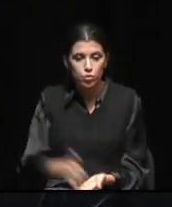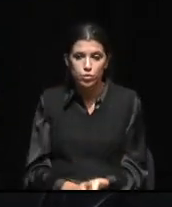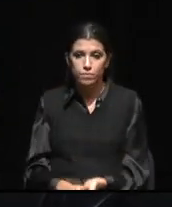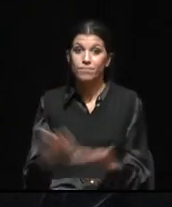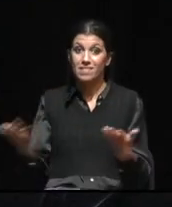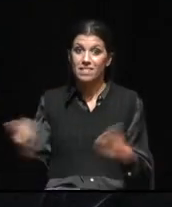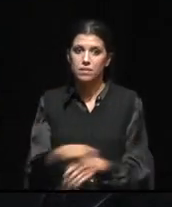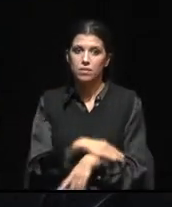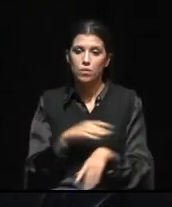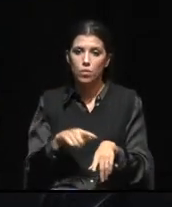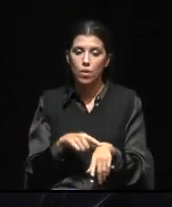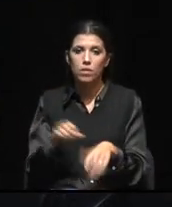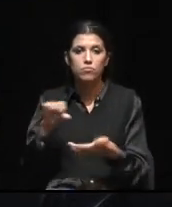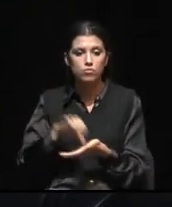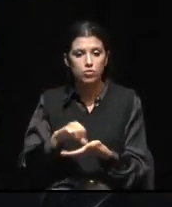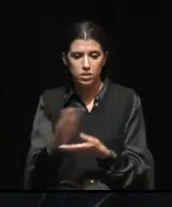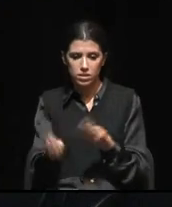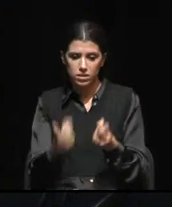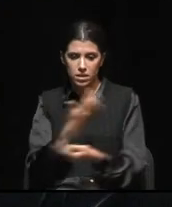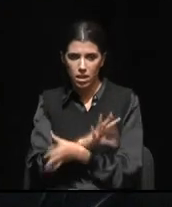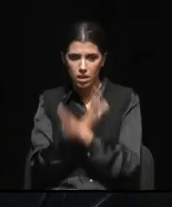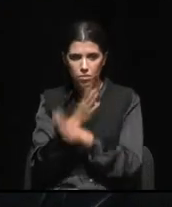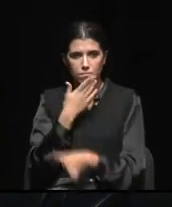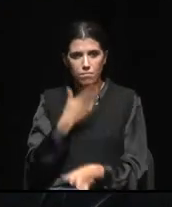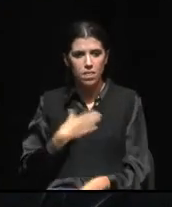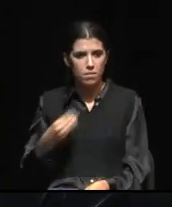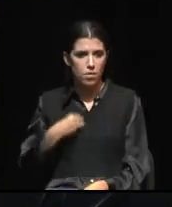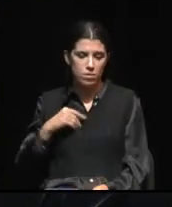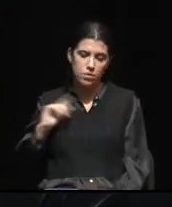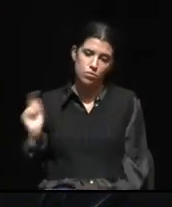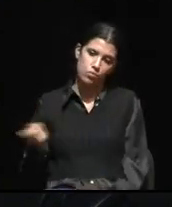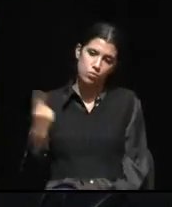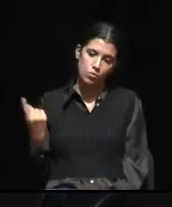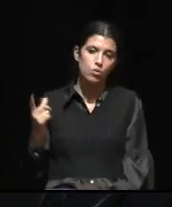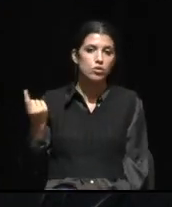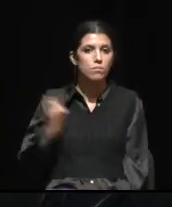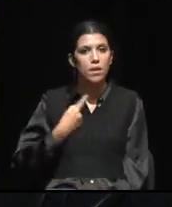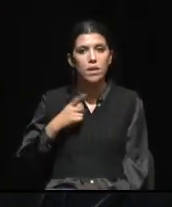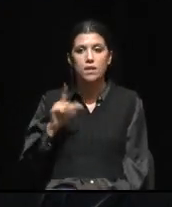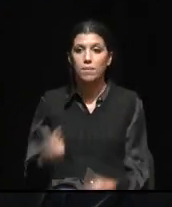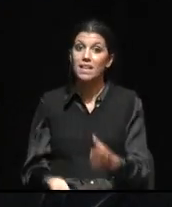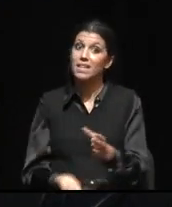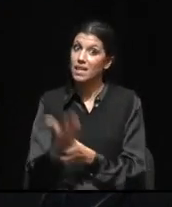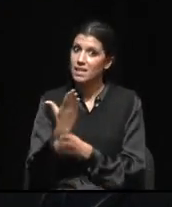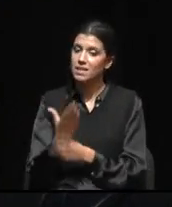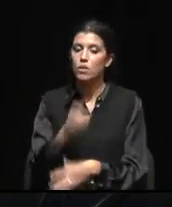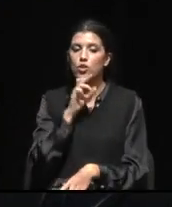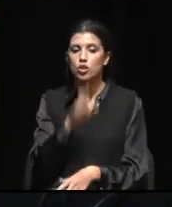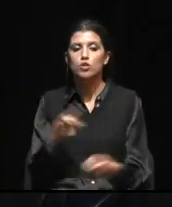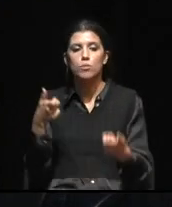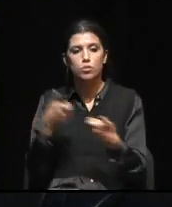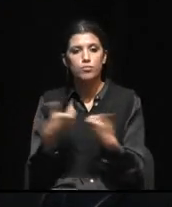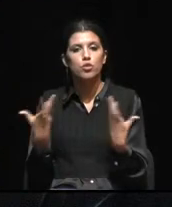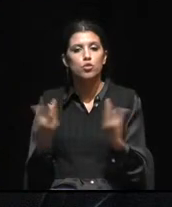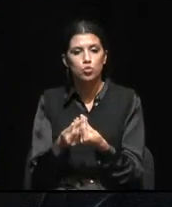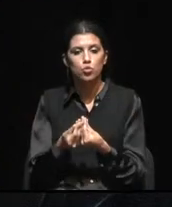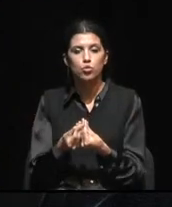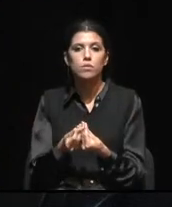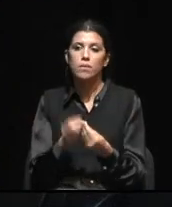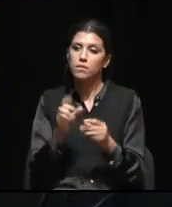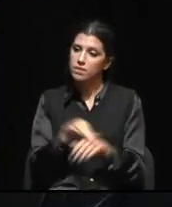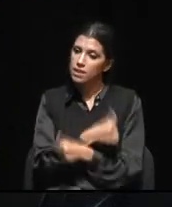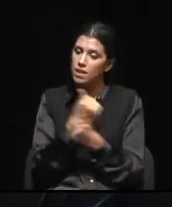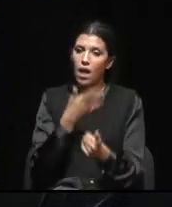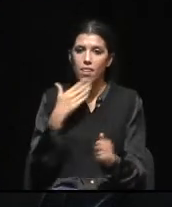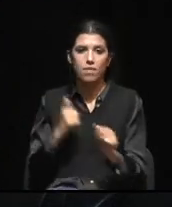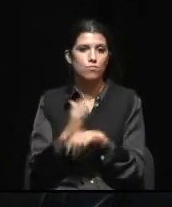este estado dos centros deve merecer a nossa preocupação coletiva e e deve merecer também a criação de respostas conjuntas para que o progresso da